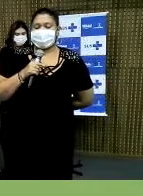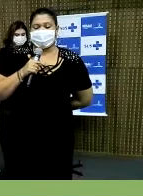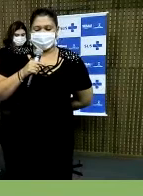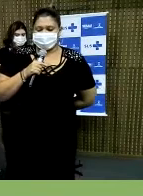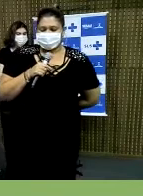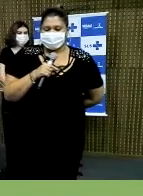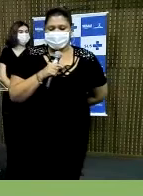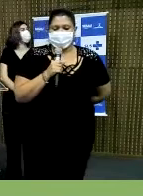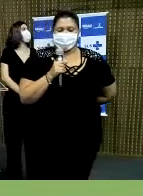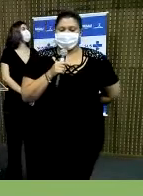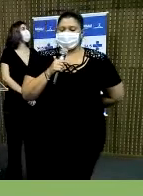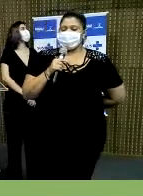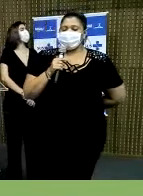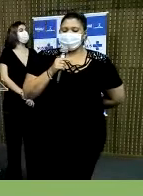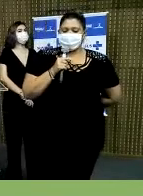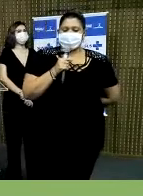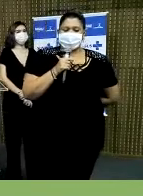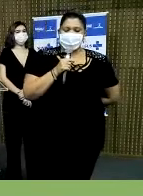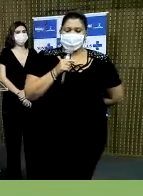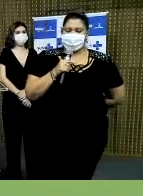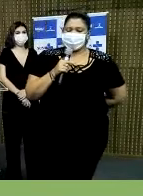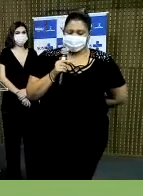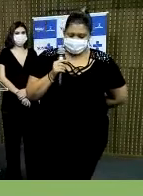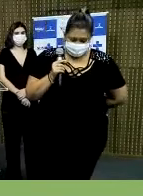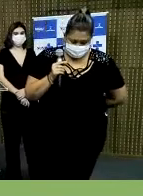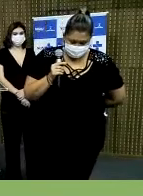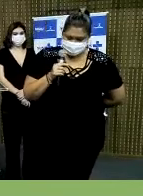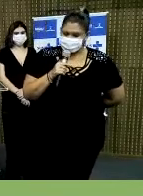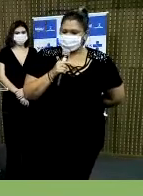Perfil acadêmico. Bom, nós temos 22